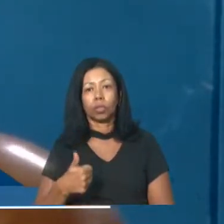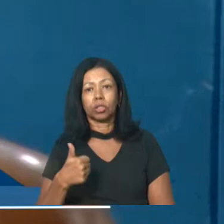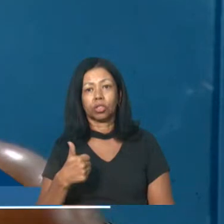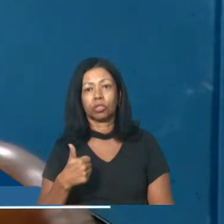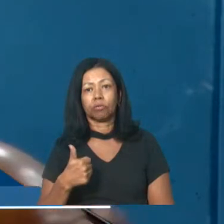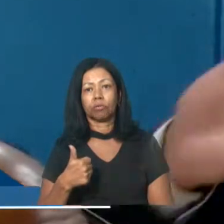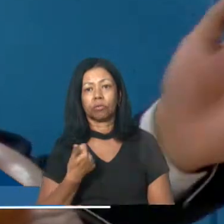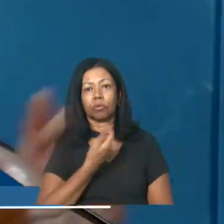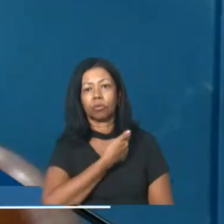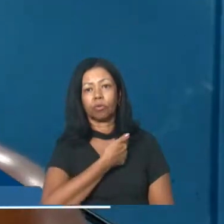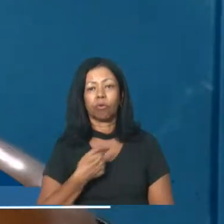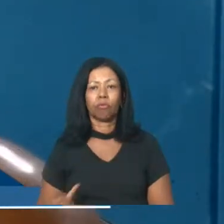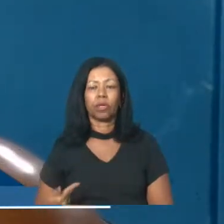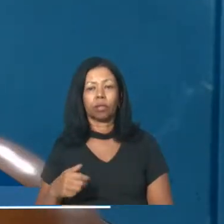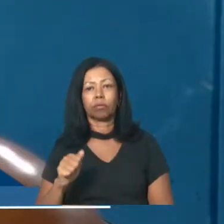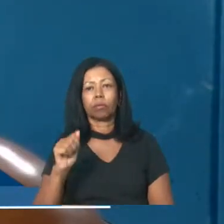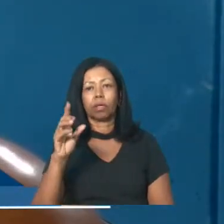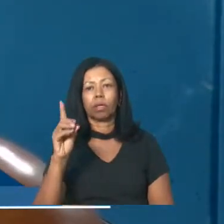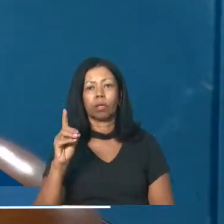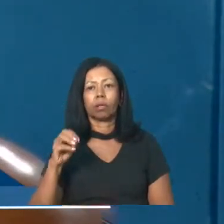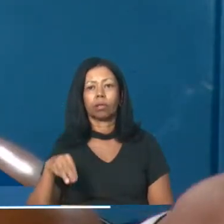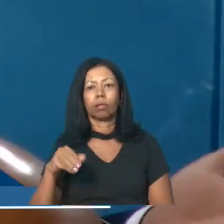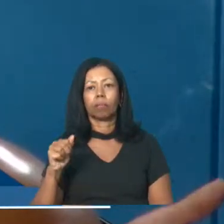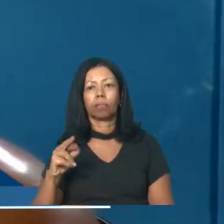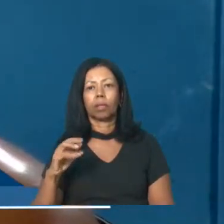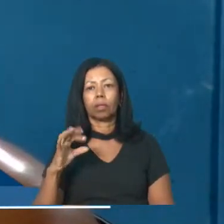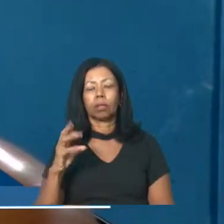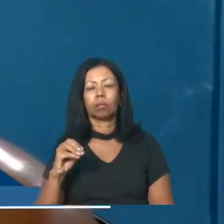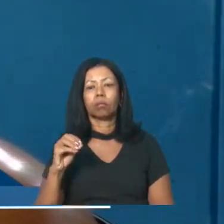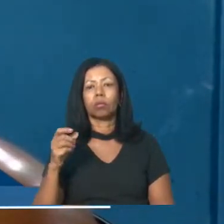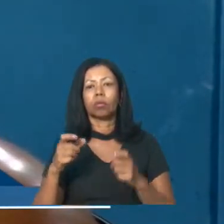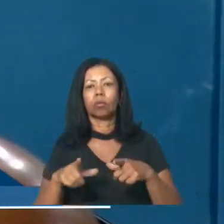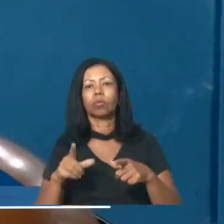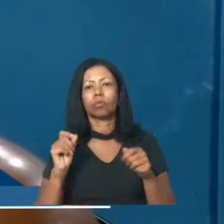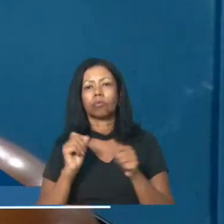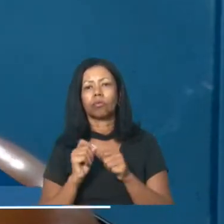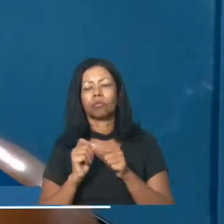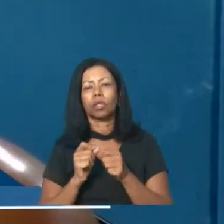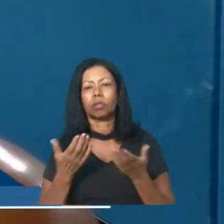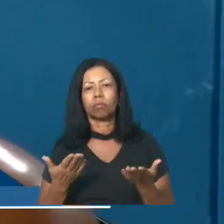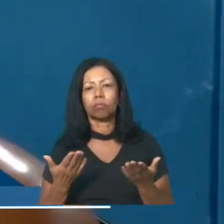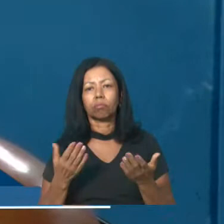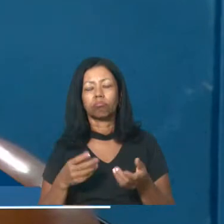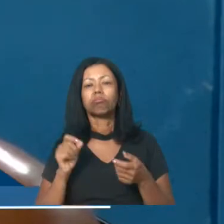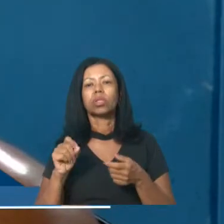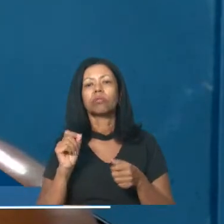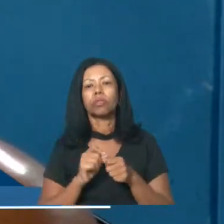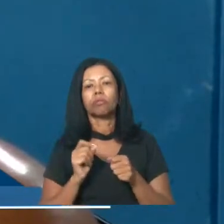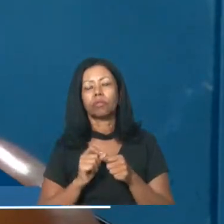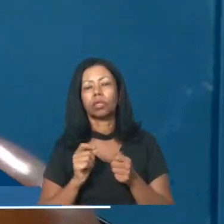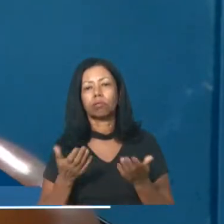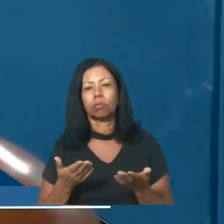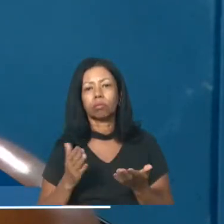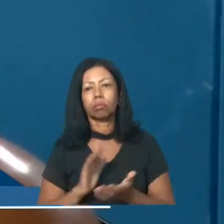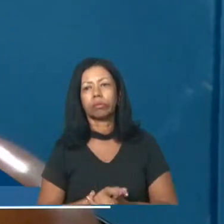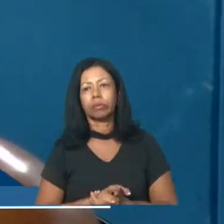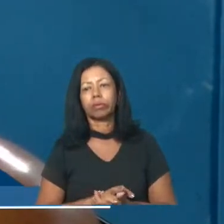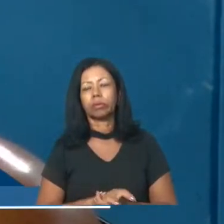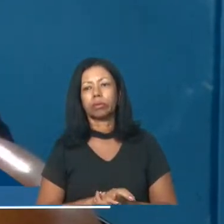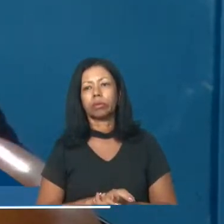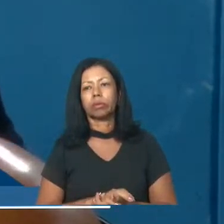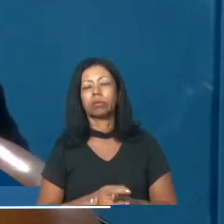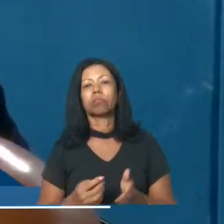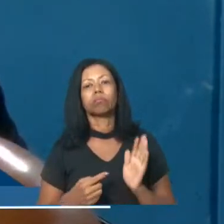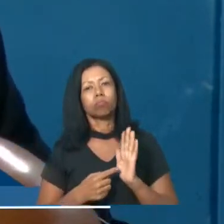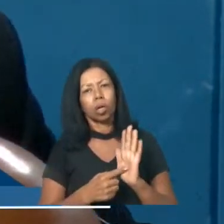Ademário? Que rua que foi feita? O que foi feito? Qual lâmpada foi trocada que está funcionando a contento? Qual área, né? Me mostra